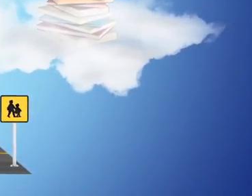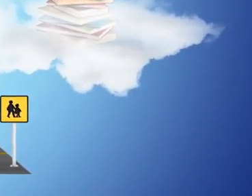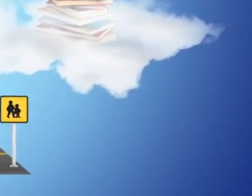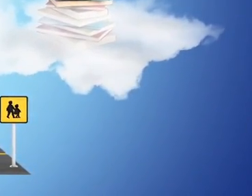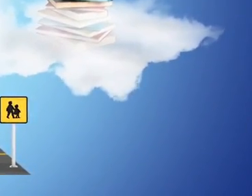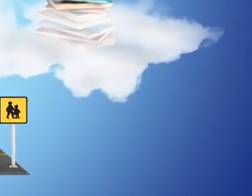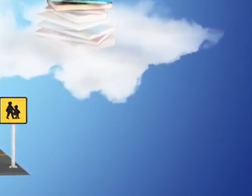Tchau, tchau.